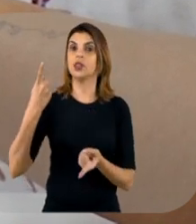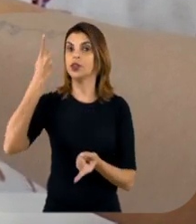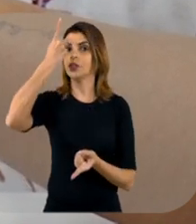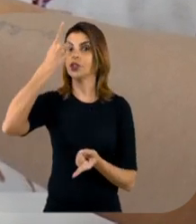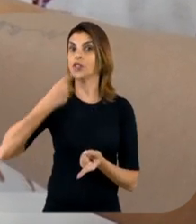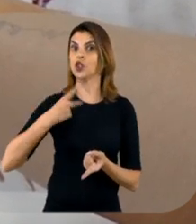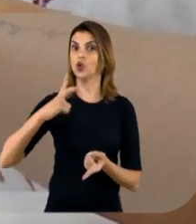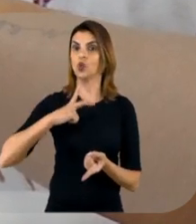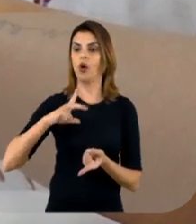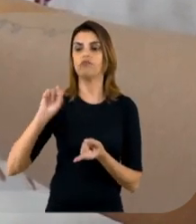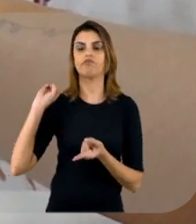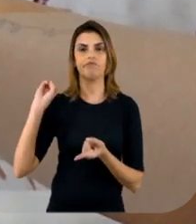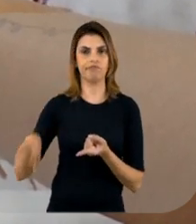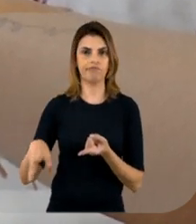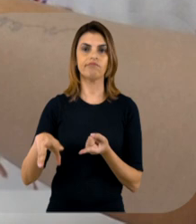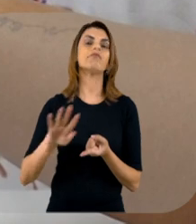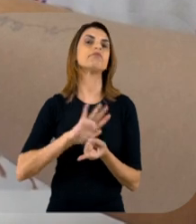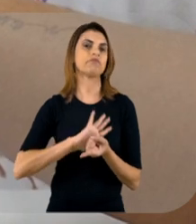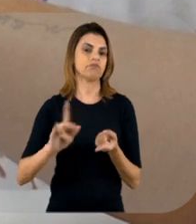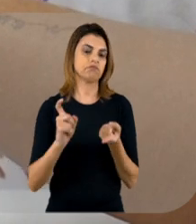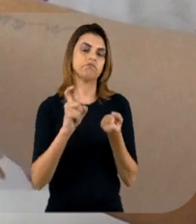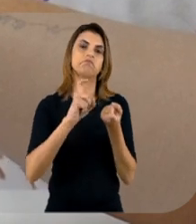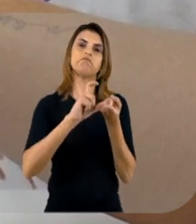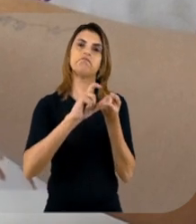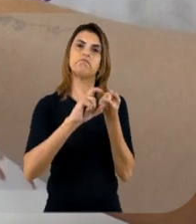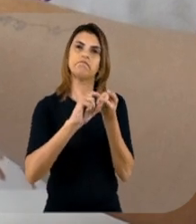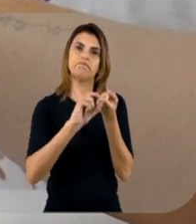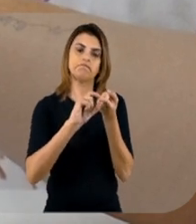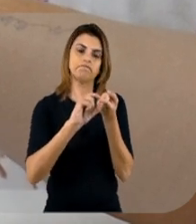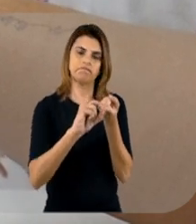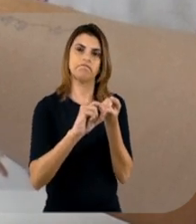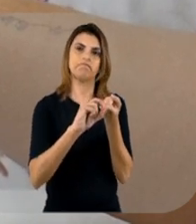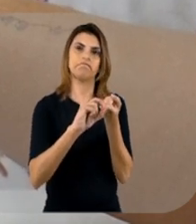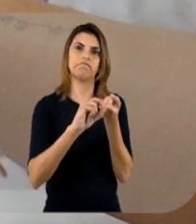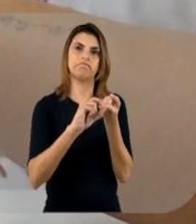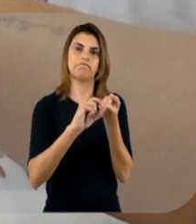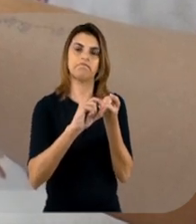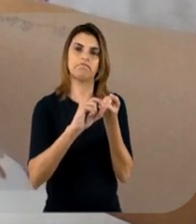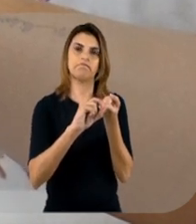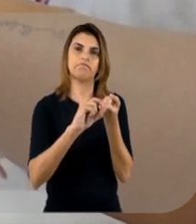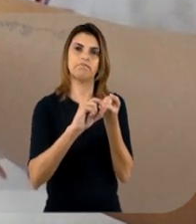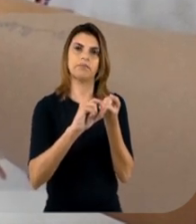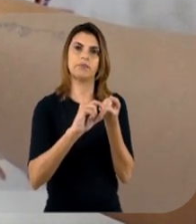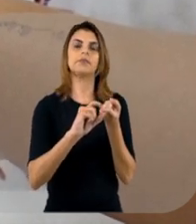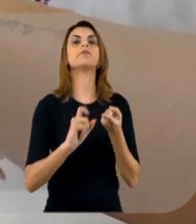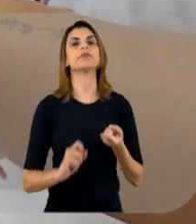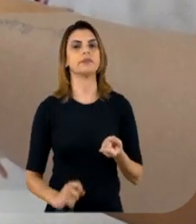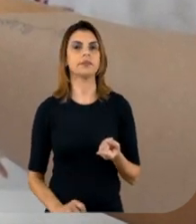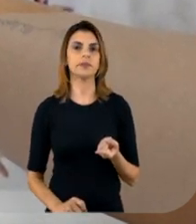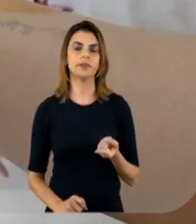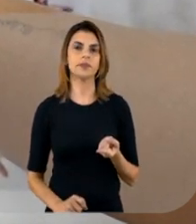que é individual e descartável para fazer a punção no nosso dedo